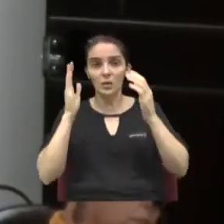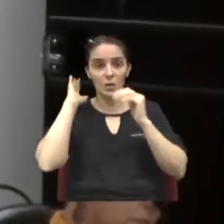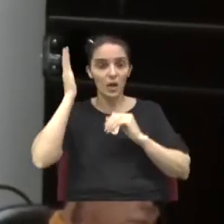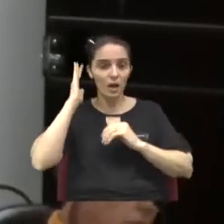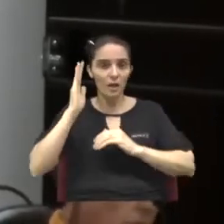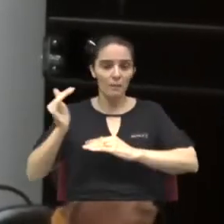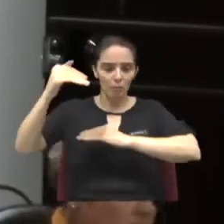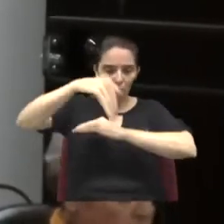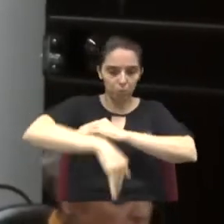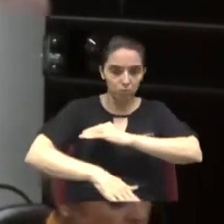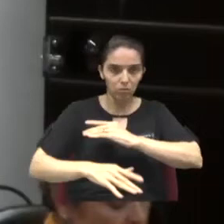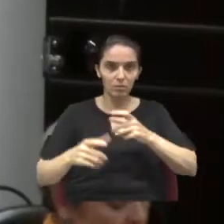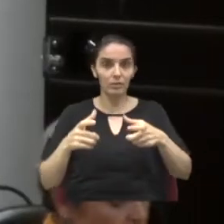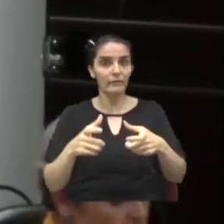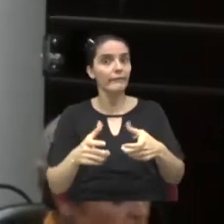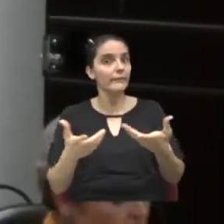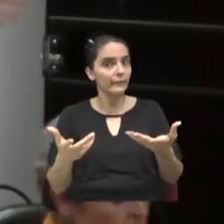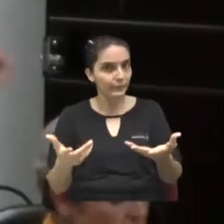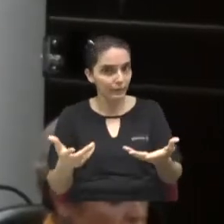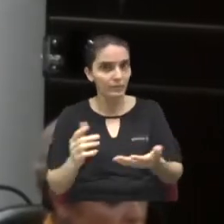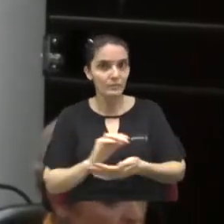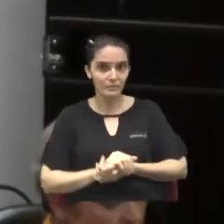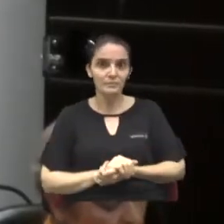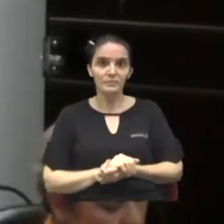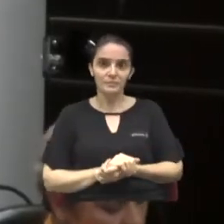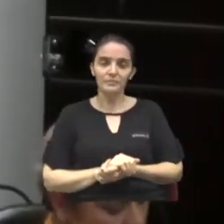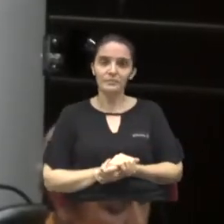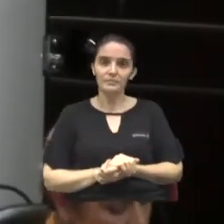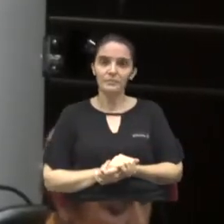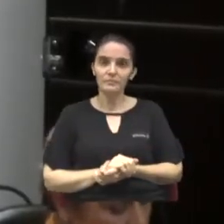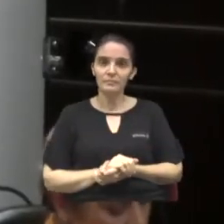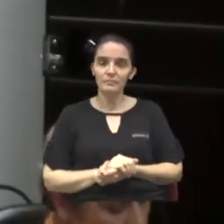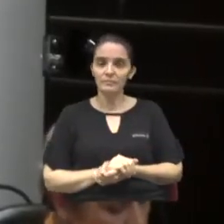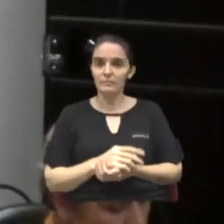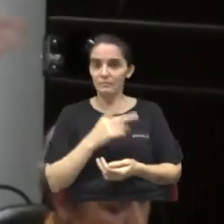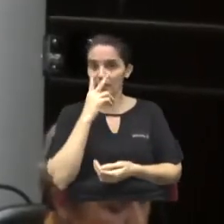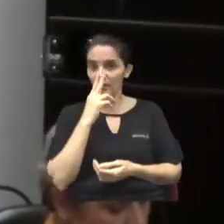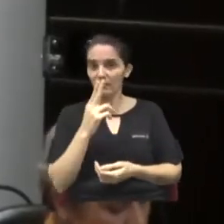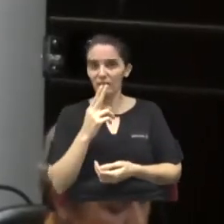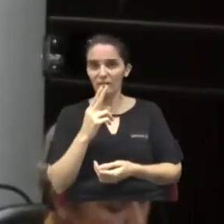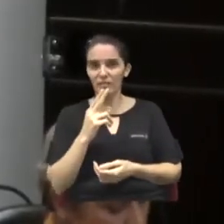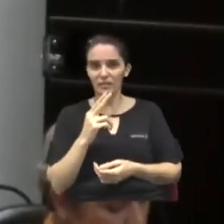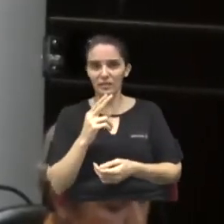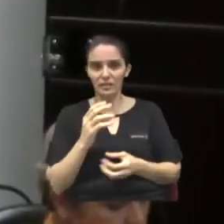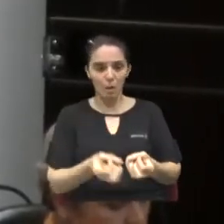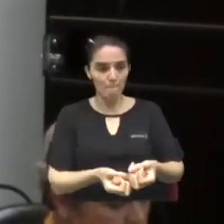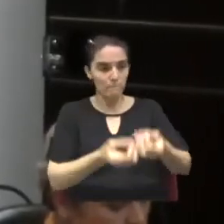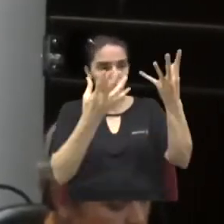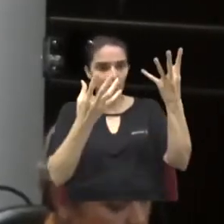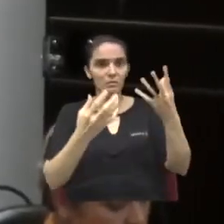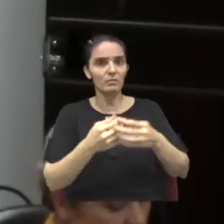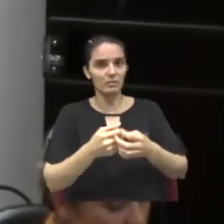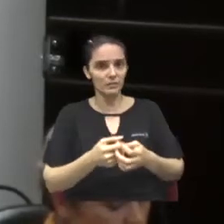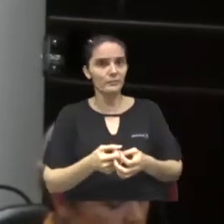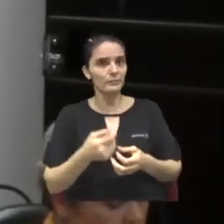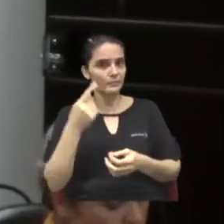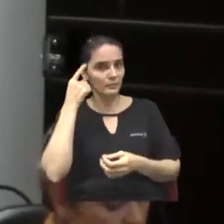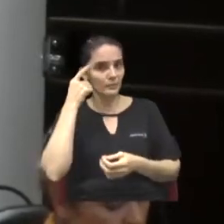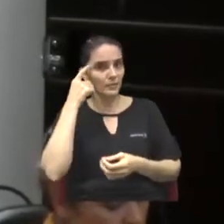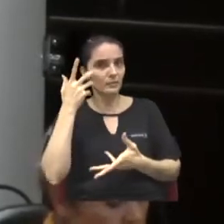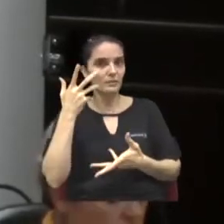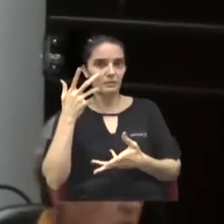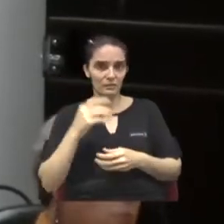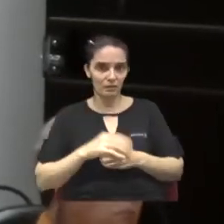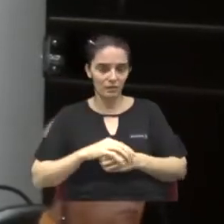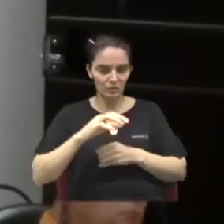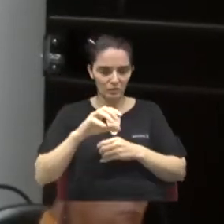buraco. Acho que deu a impressão até que estavam fazendo mineração ali, com suspeita de achar garimpo. É um